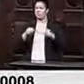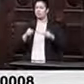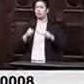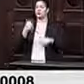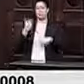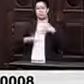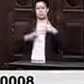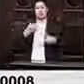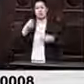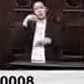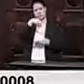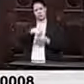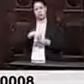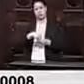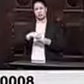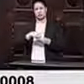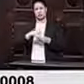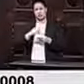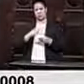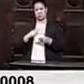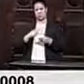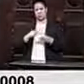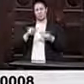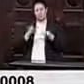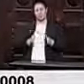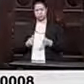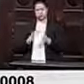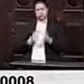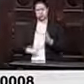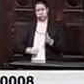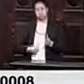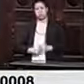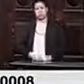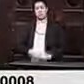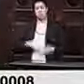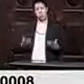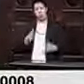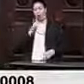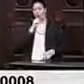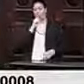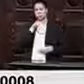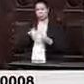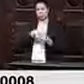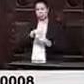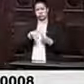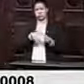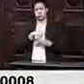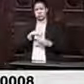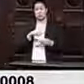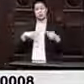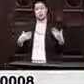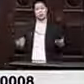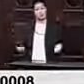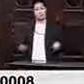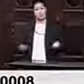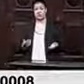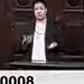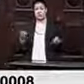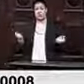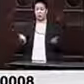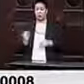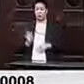trabalhadores do setor de saneamento. A bem da verdade, ela representa, nesse momento, a bandeira